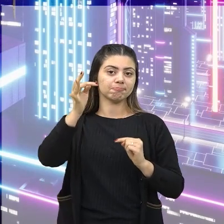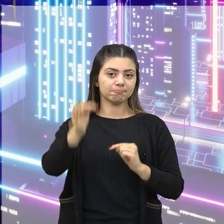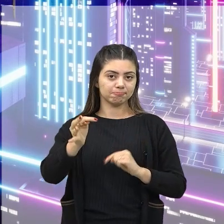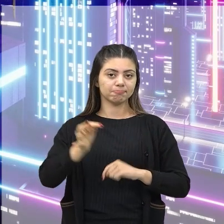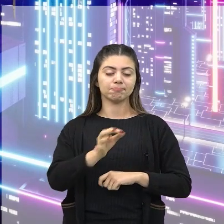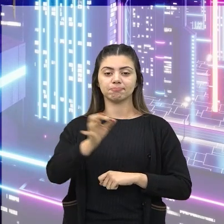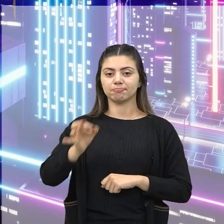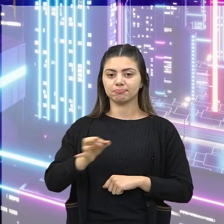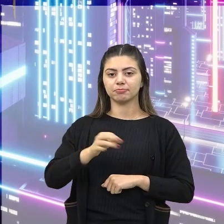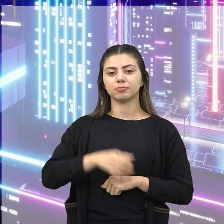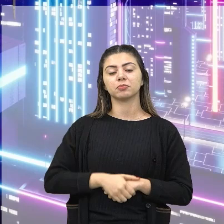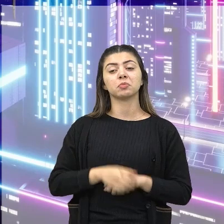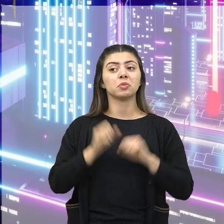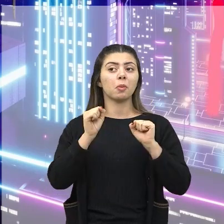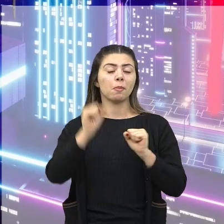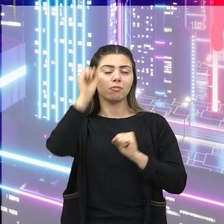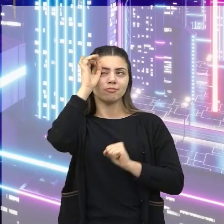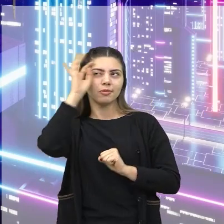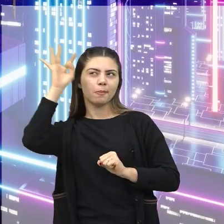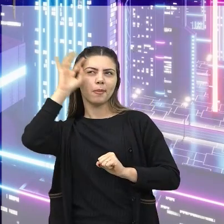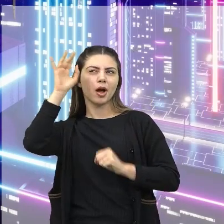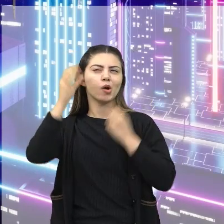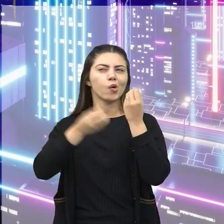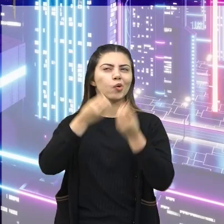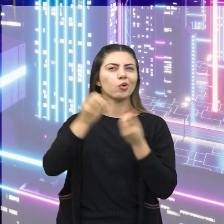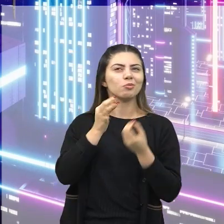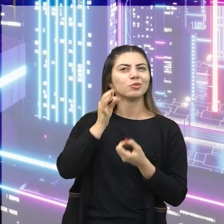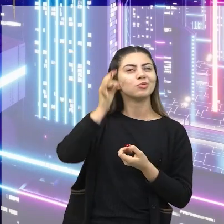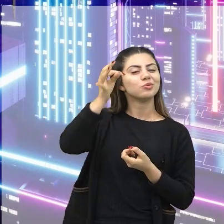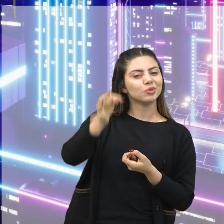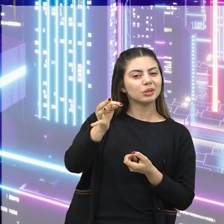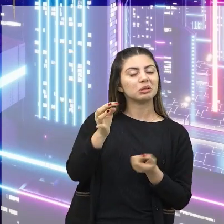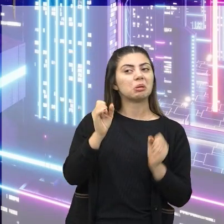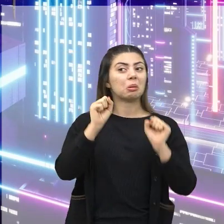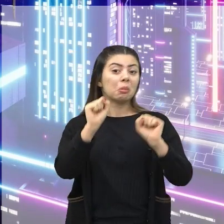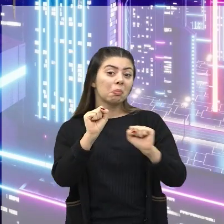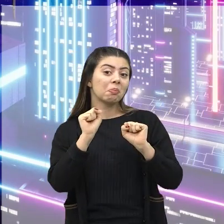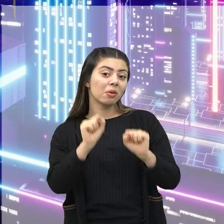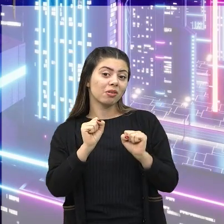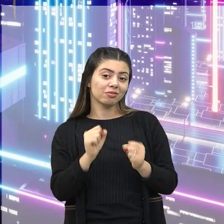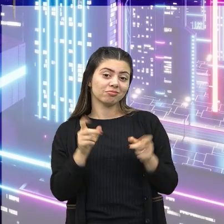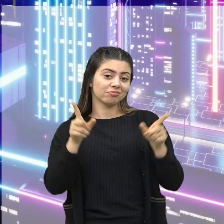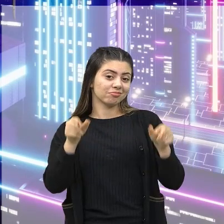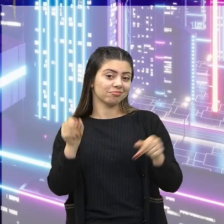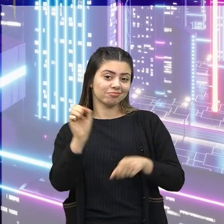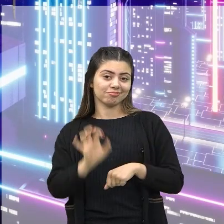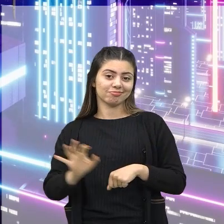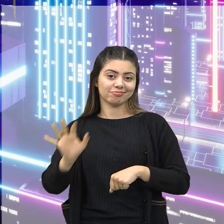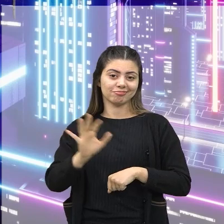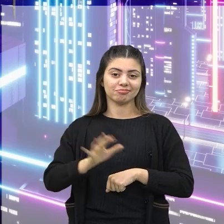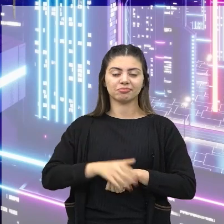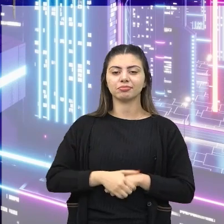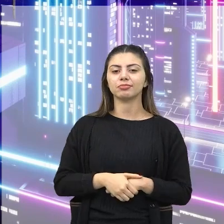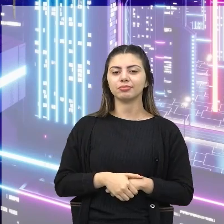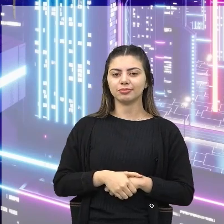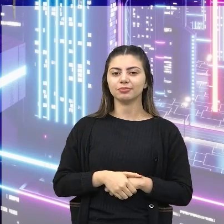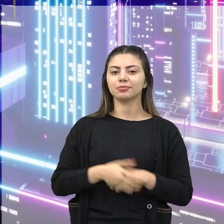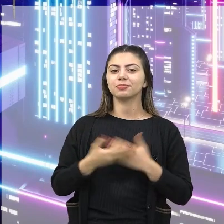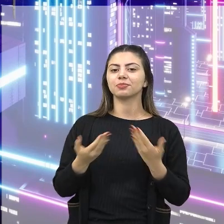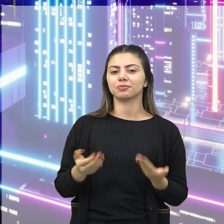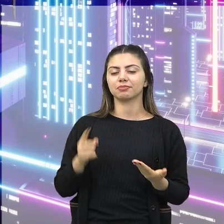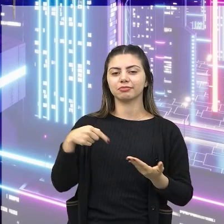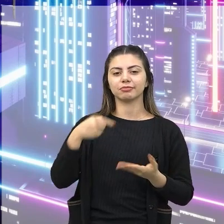cidade daquilo que imaginam como as cidades serão daqui a uns anos. Então, isso já nos faz